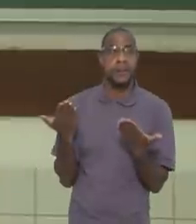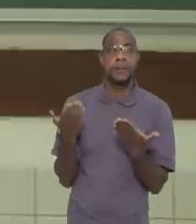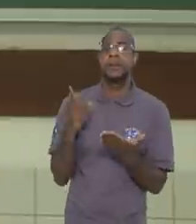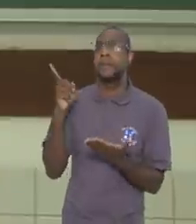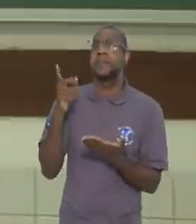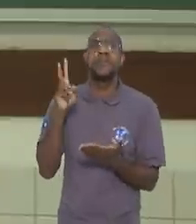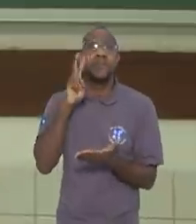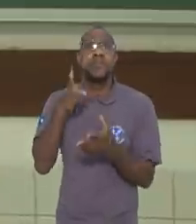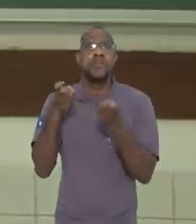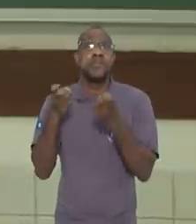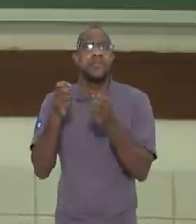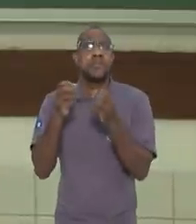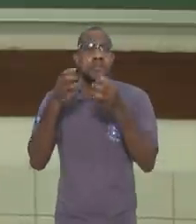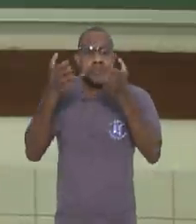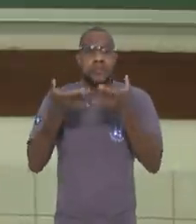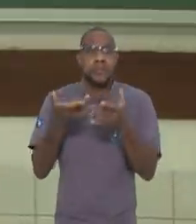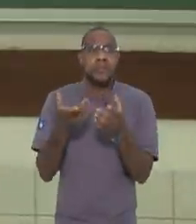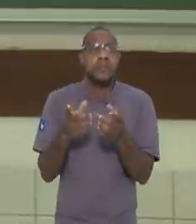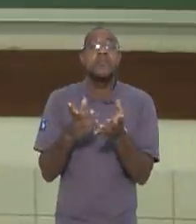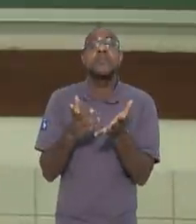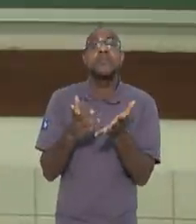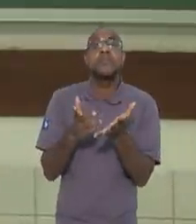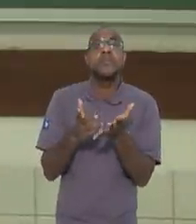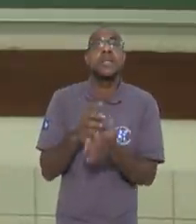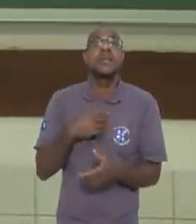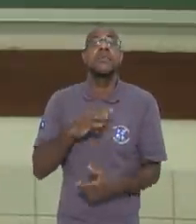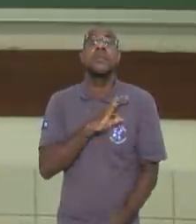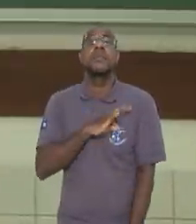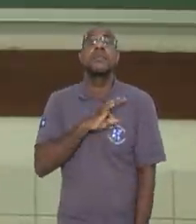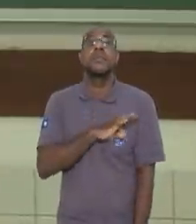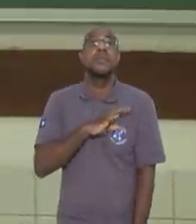gente já falou aqui também. Essa técnica é o CRISPR,